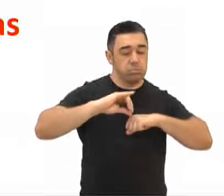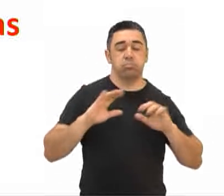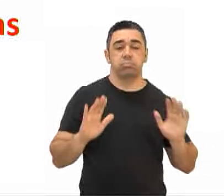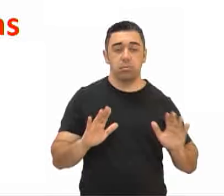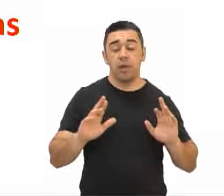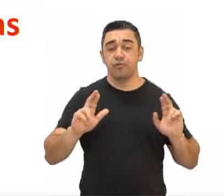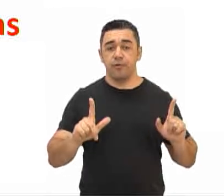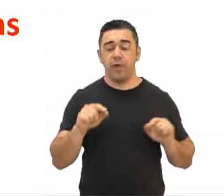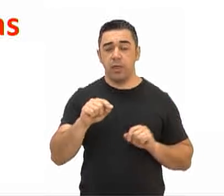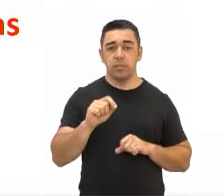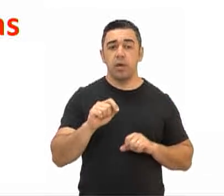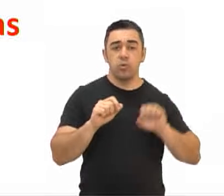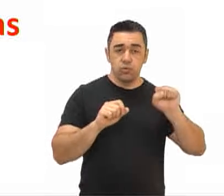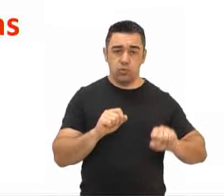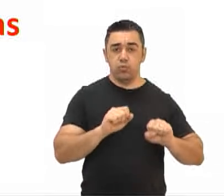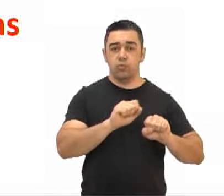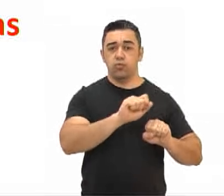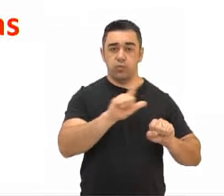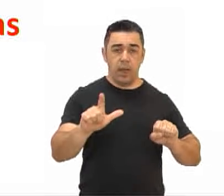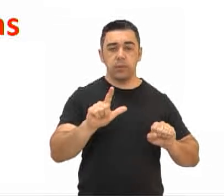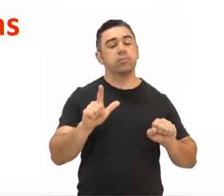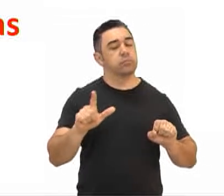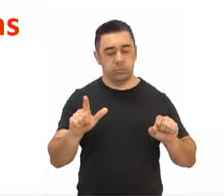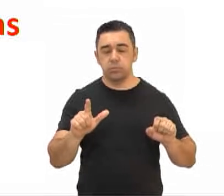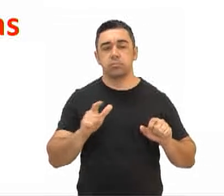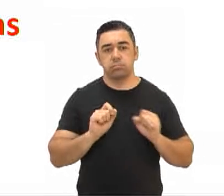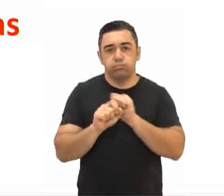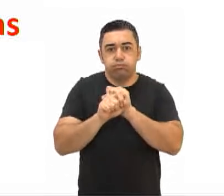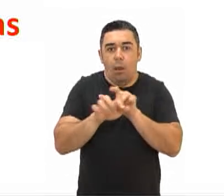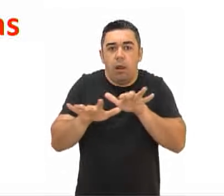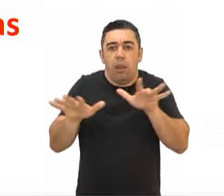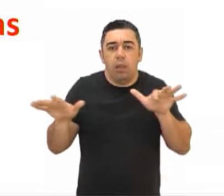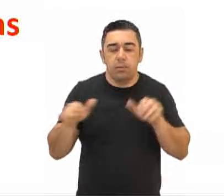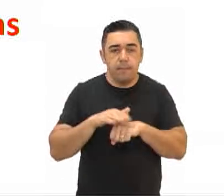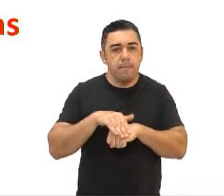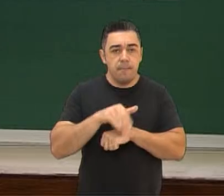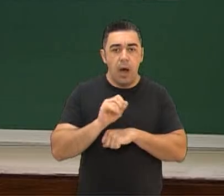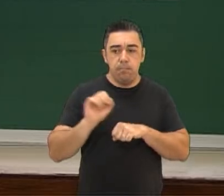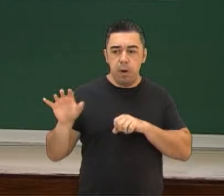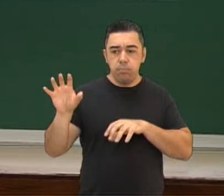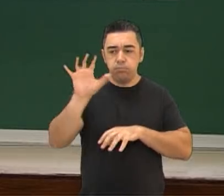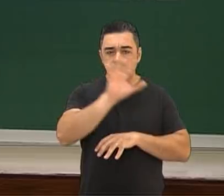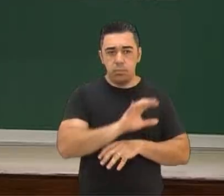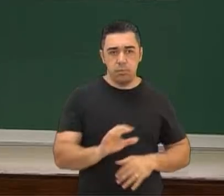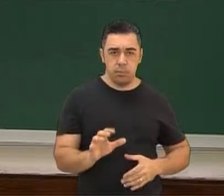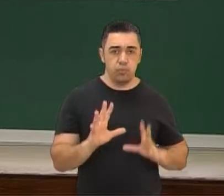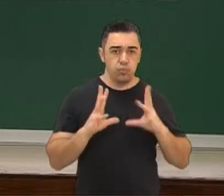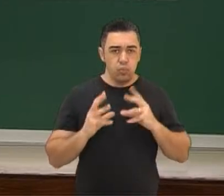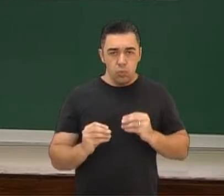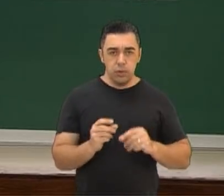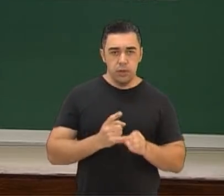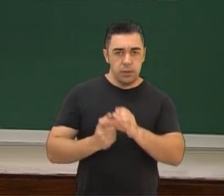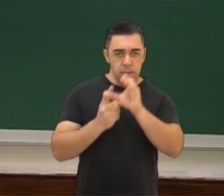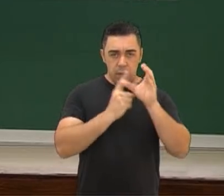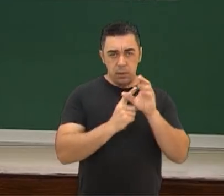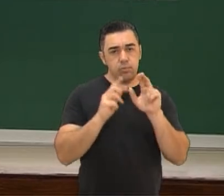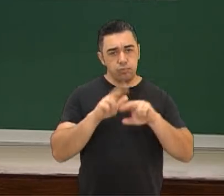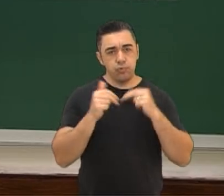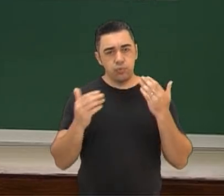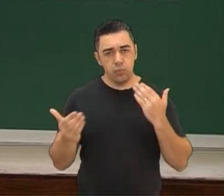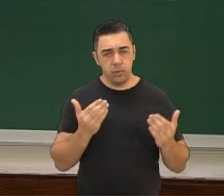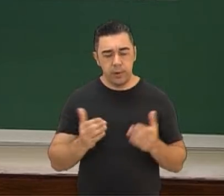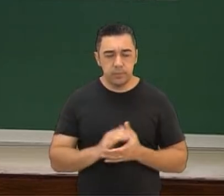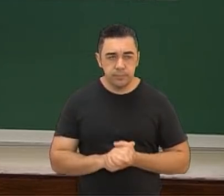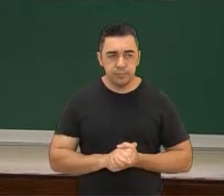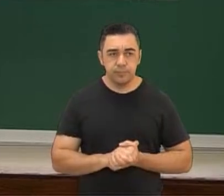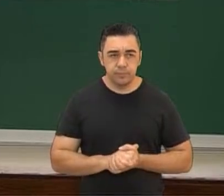capitais, no caso do sul e do sudeste, a gente tem essa população mais espalhada pelas duas regiões, certo? Por isso a comparação